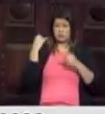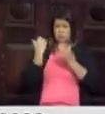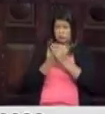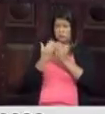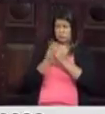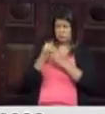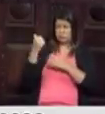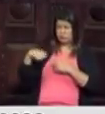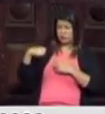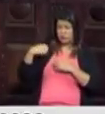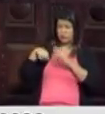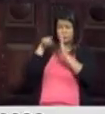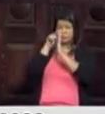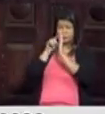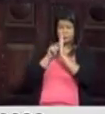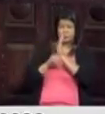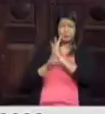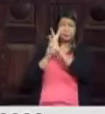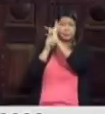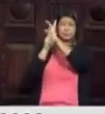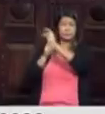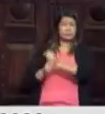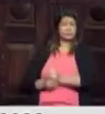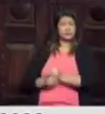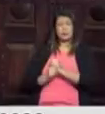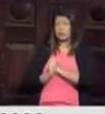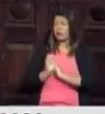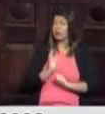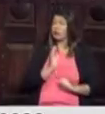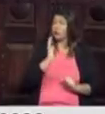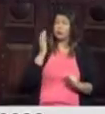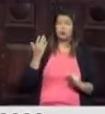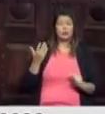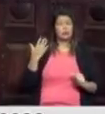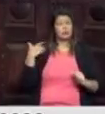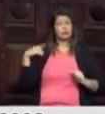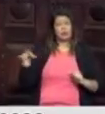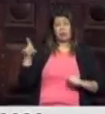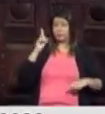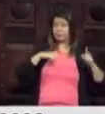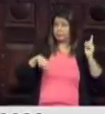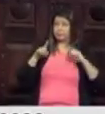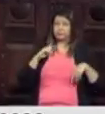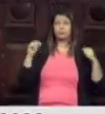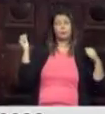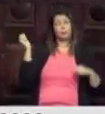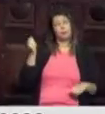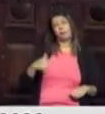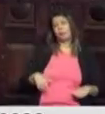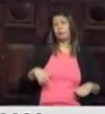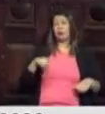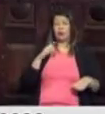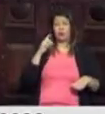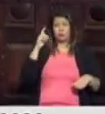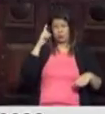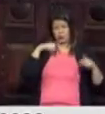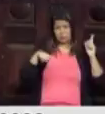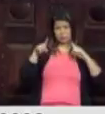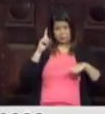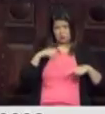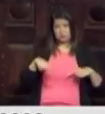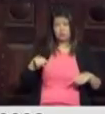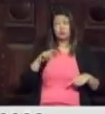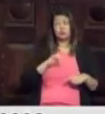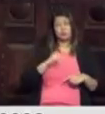indícios são terríveis de má gestão e má administração do nosso fundo previdenciário. Hoje,